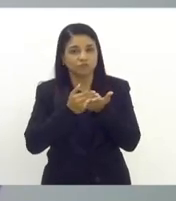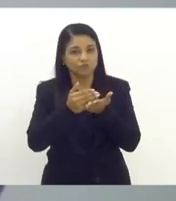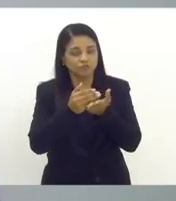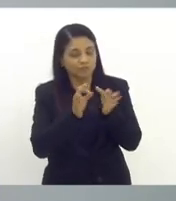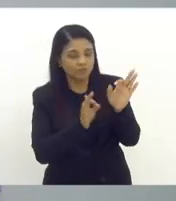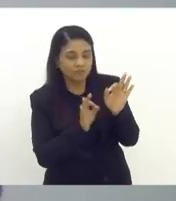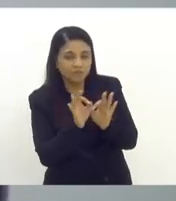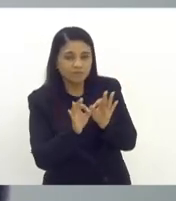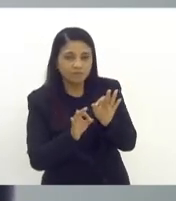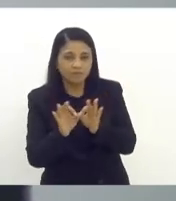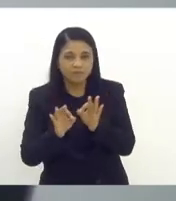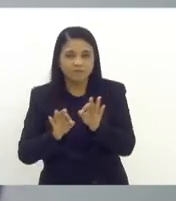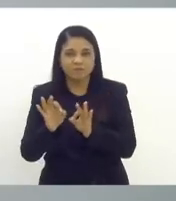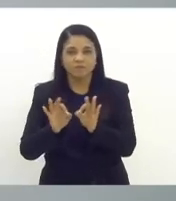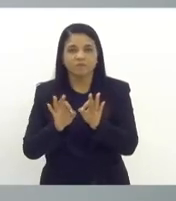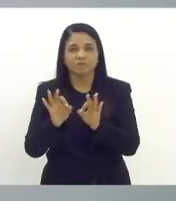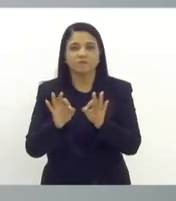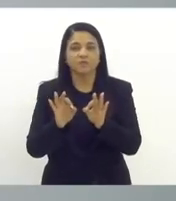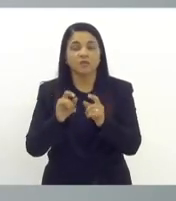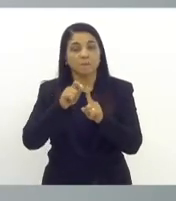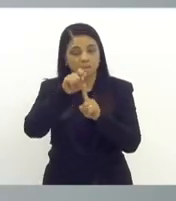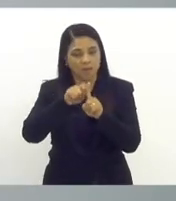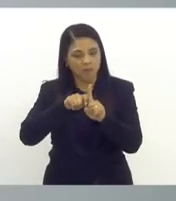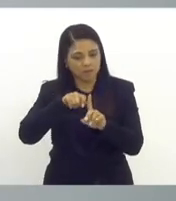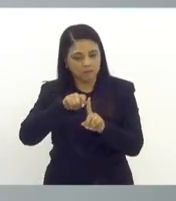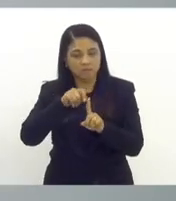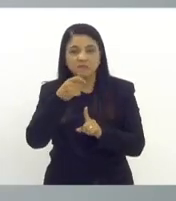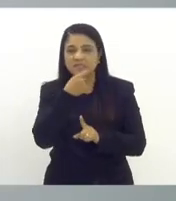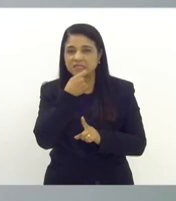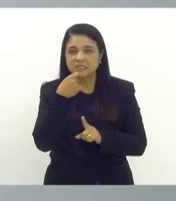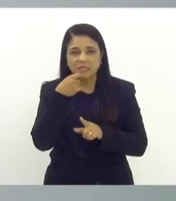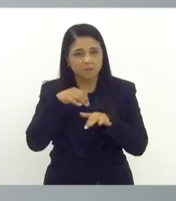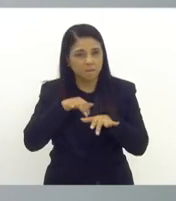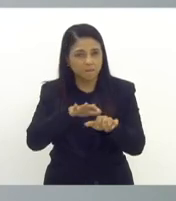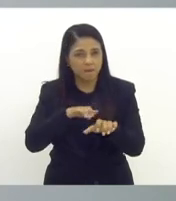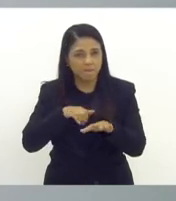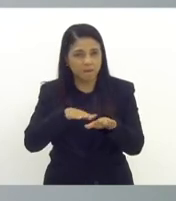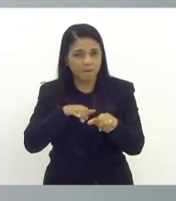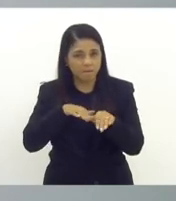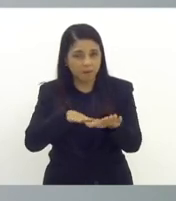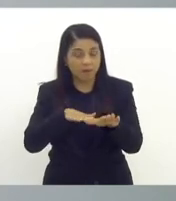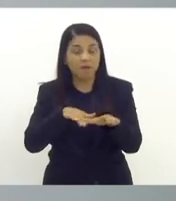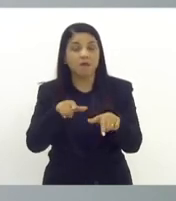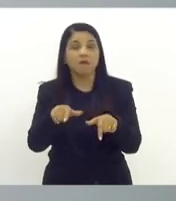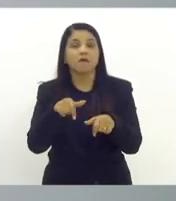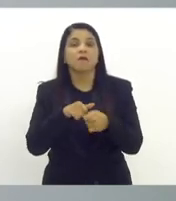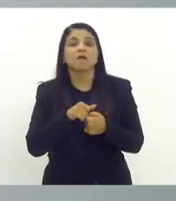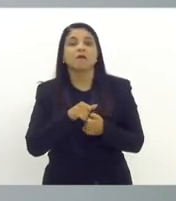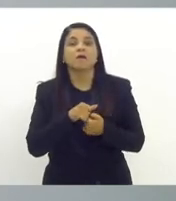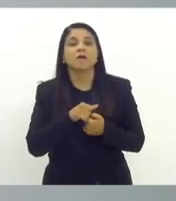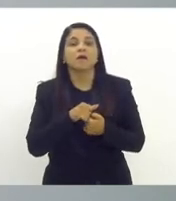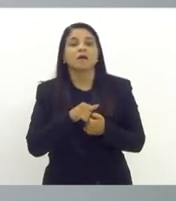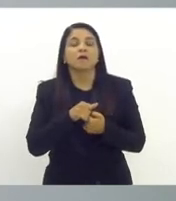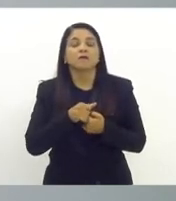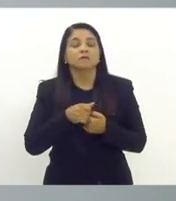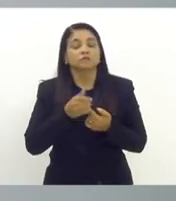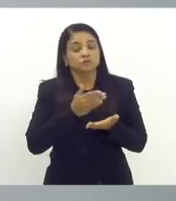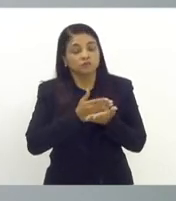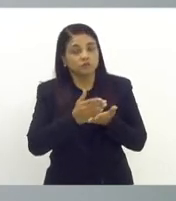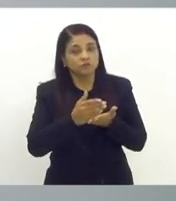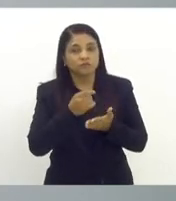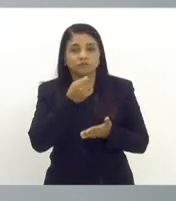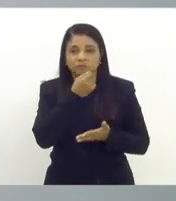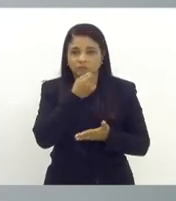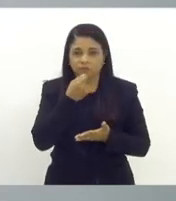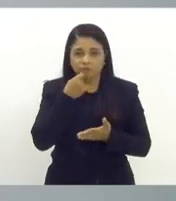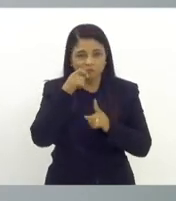planejamento e já no mês que vem já no início repetir aquilo que eu falei na fala anterior já no início do mês de